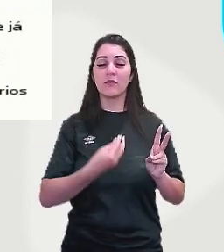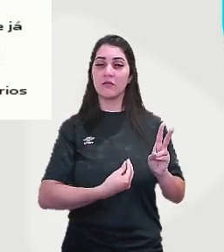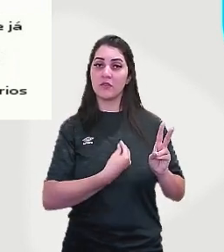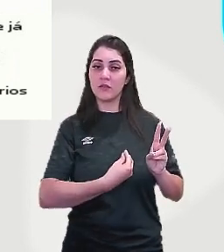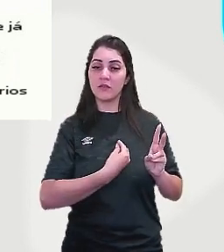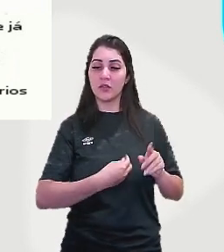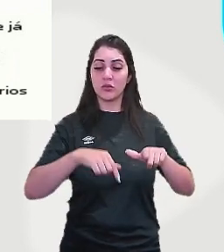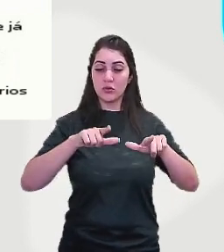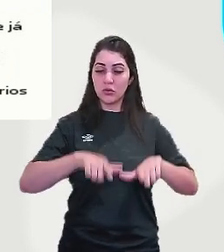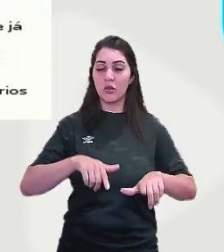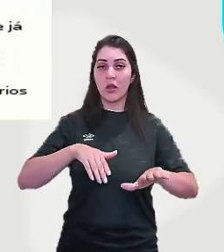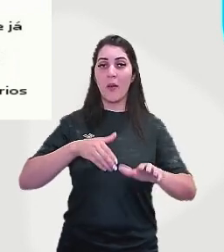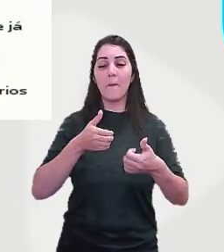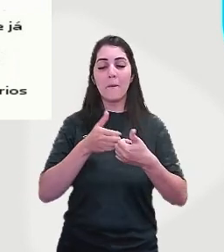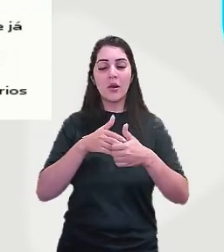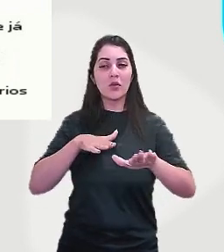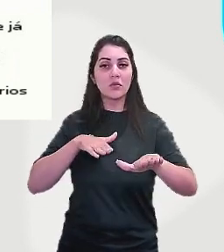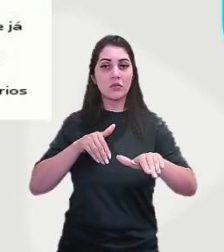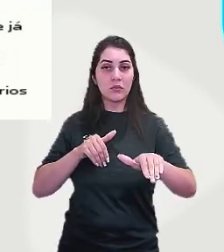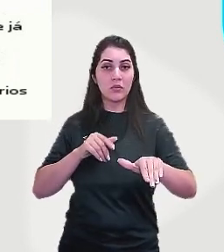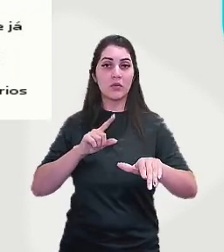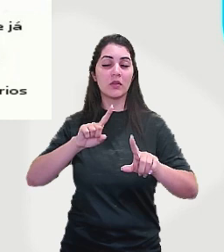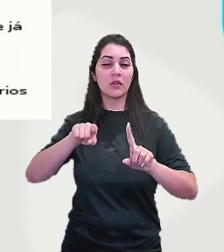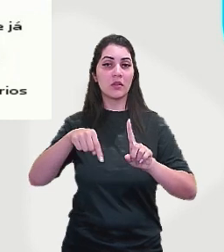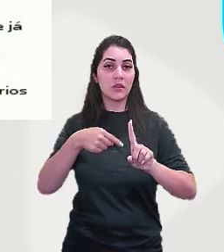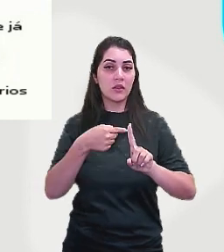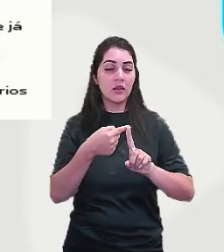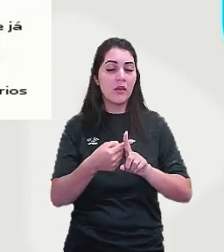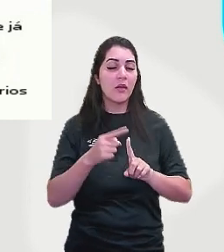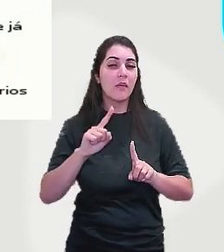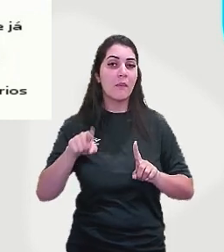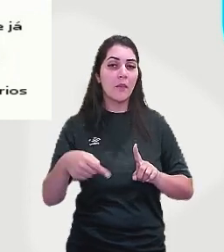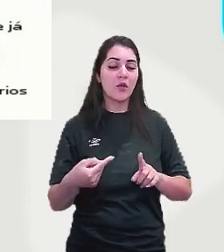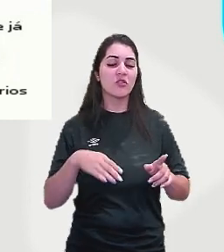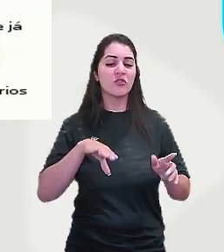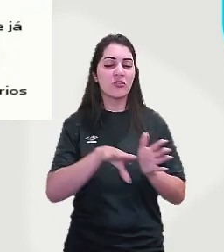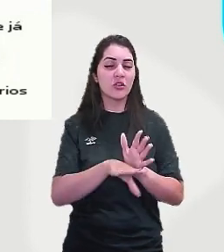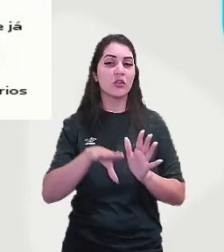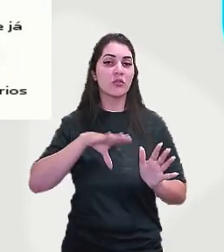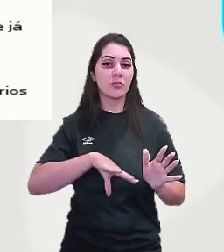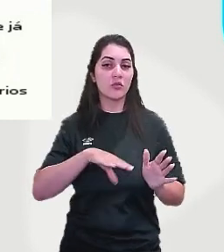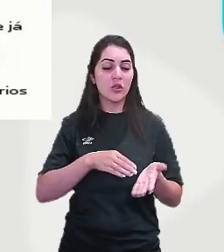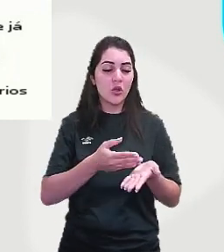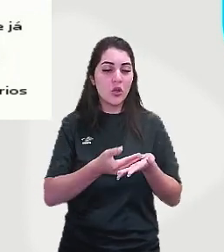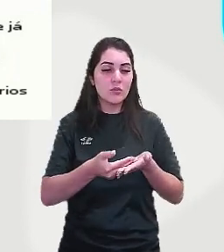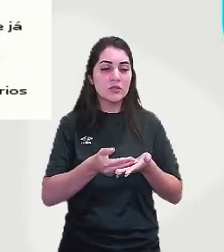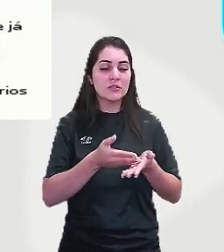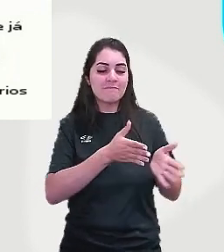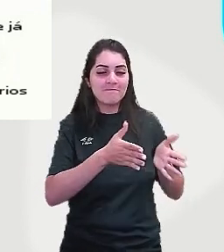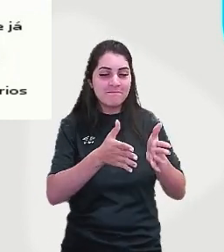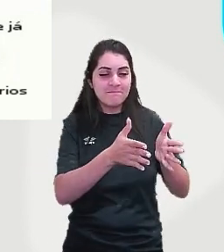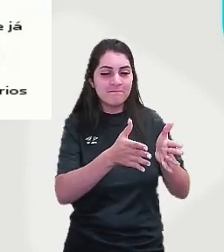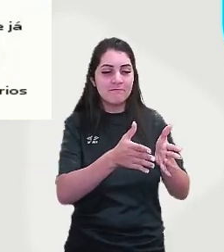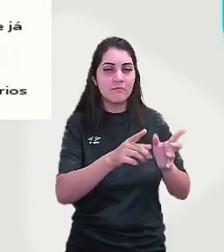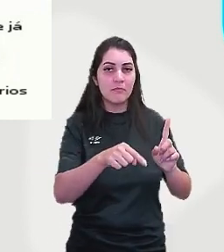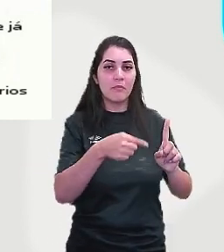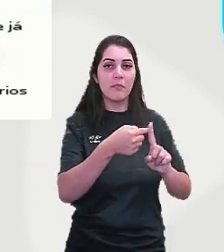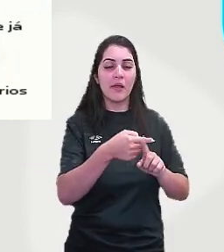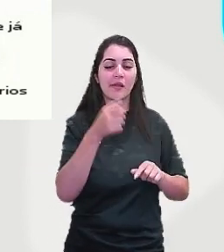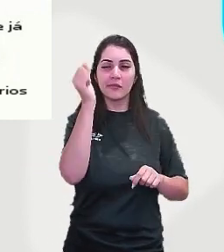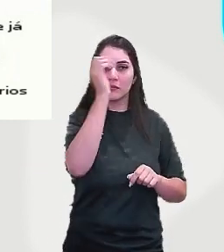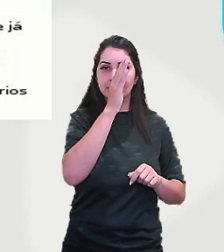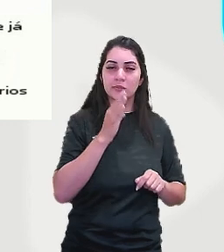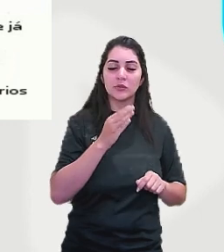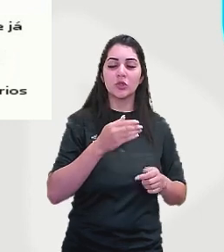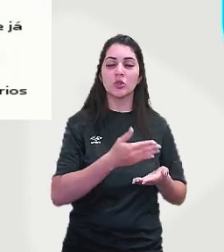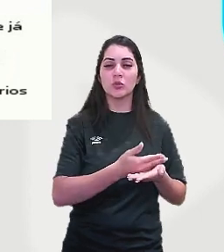faixa litorânea. Porém, a partir da chegada dos portugueses, eles começaram a adentrar mais para o Brasil, né? Começaram